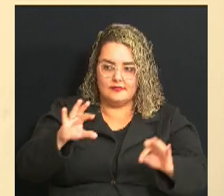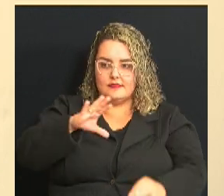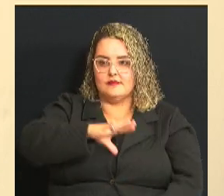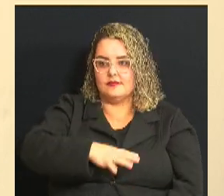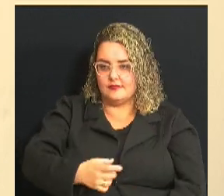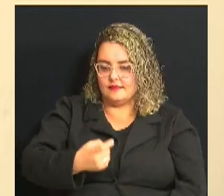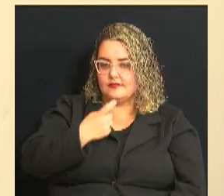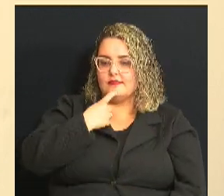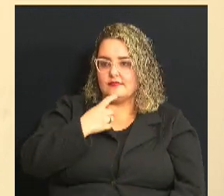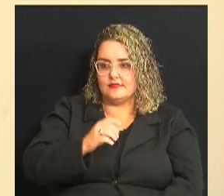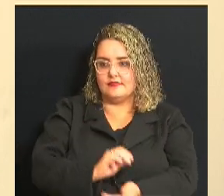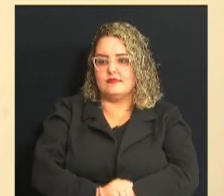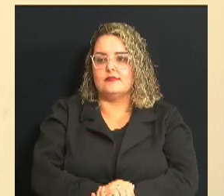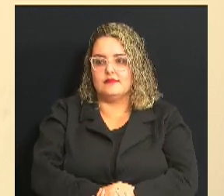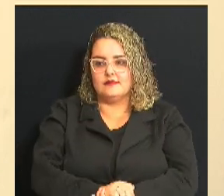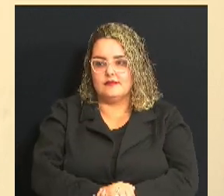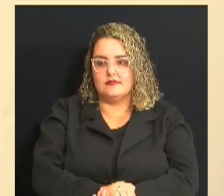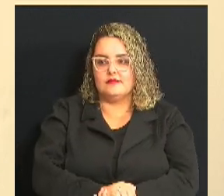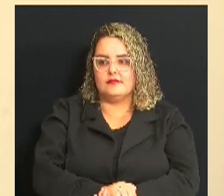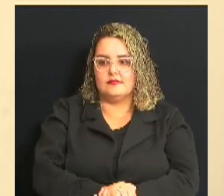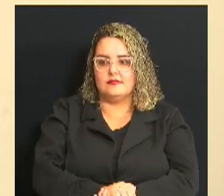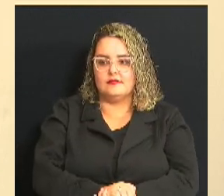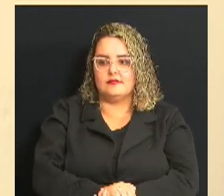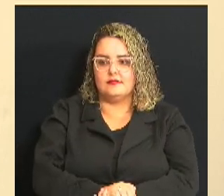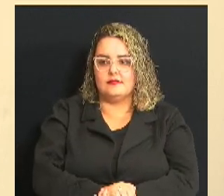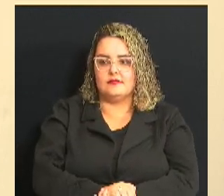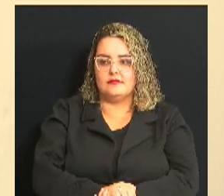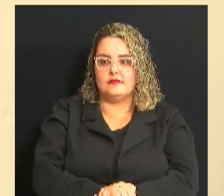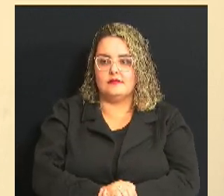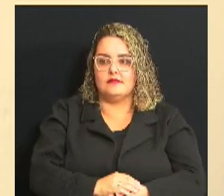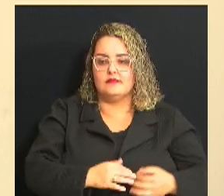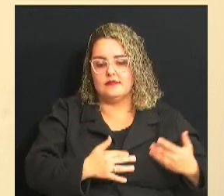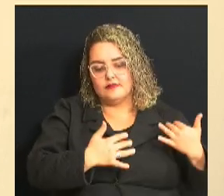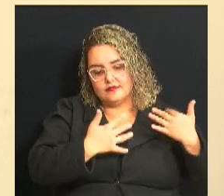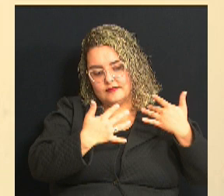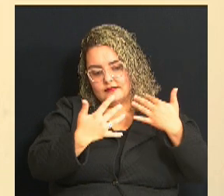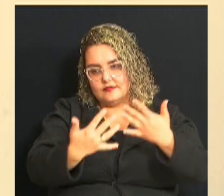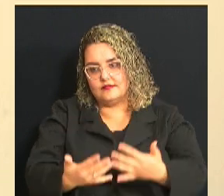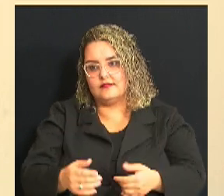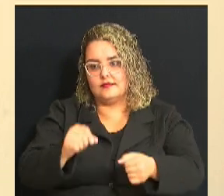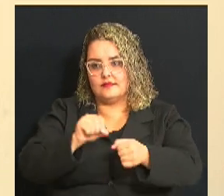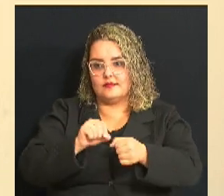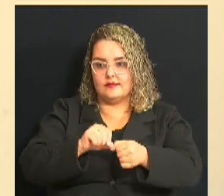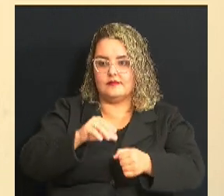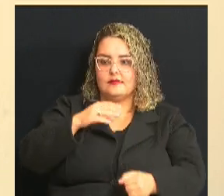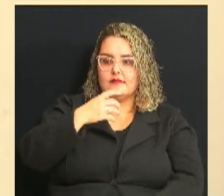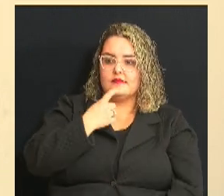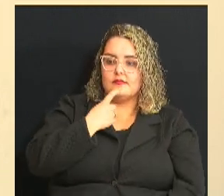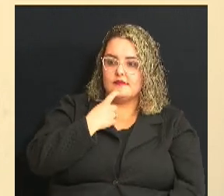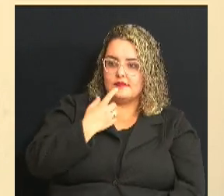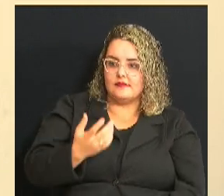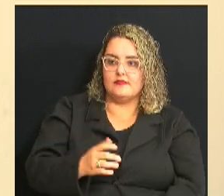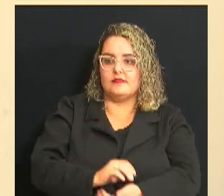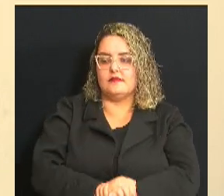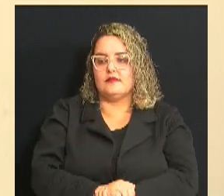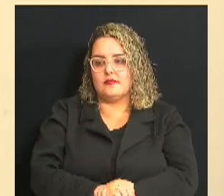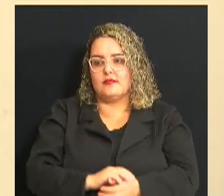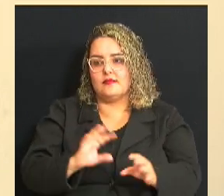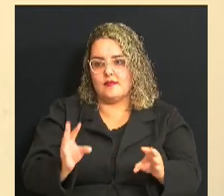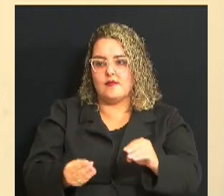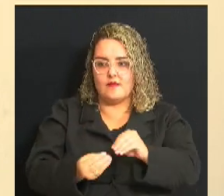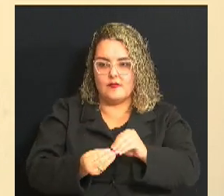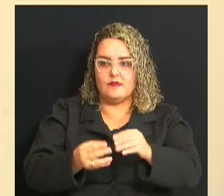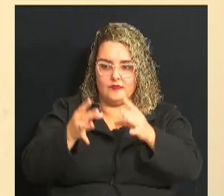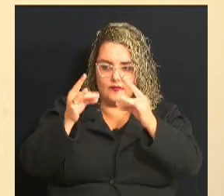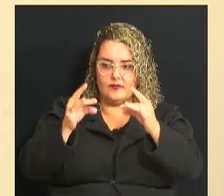da cidade. Né, e por toda essa trajetória, né, que eu fiz aqui em Campinas, né, já no resumo, já bem